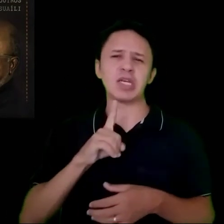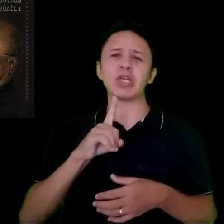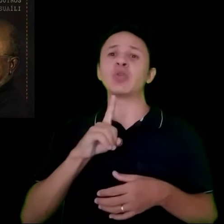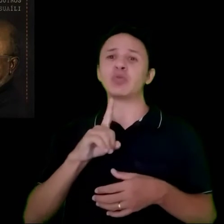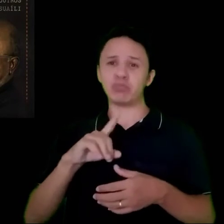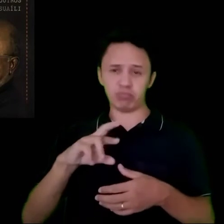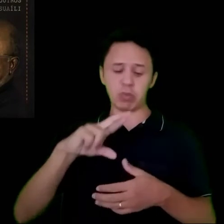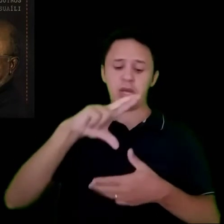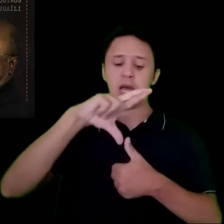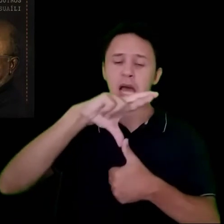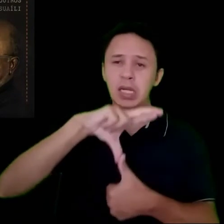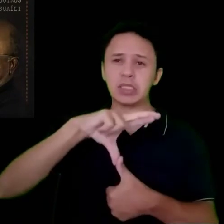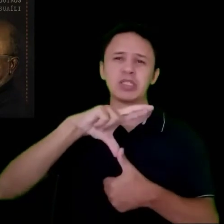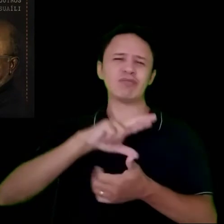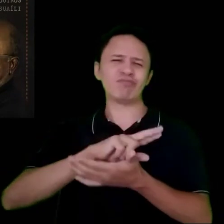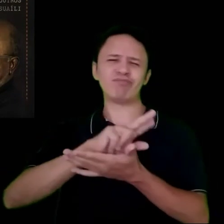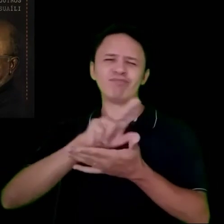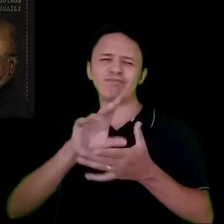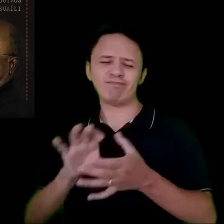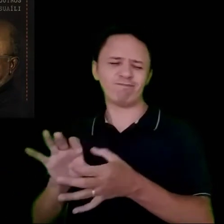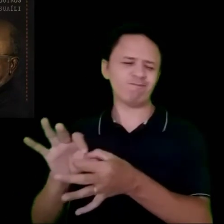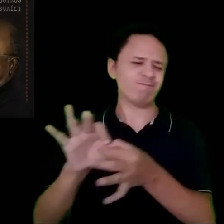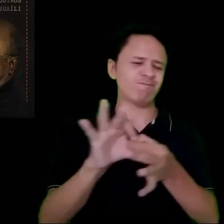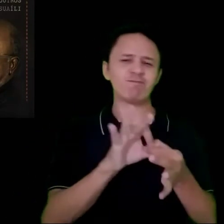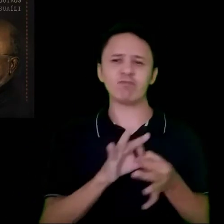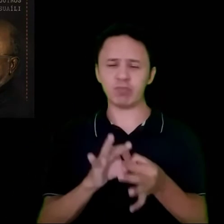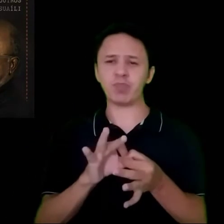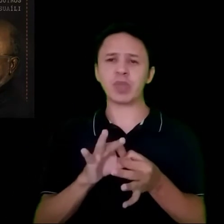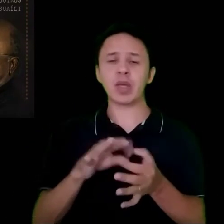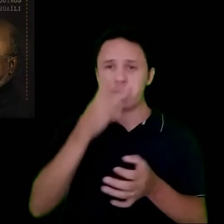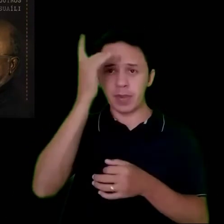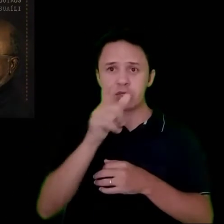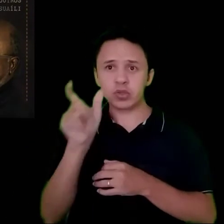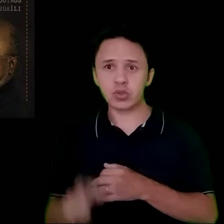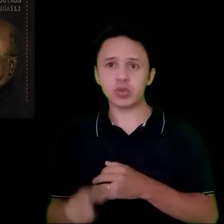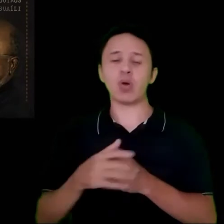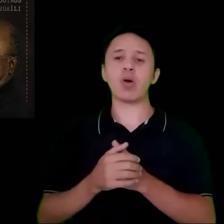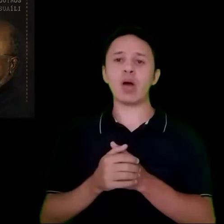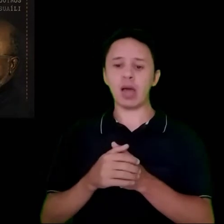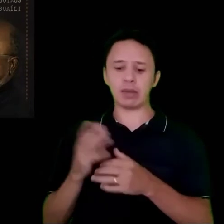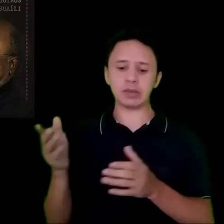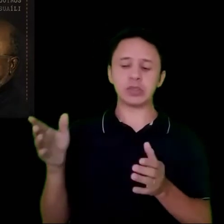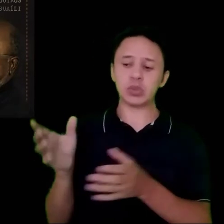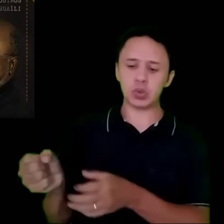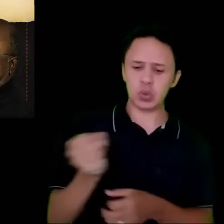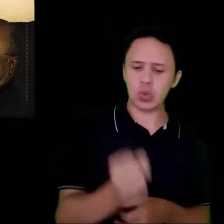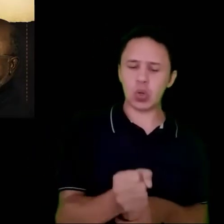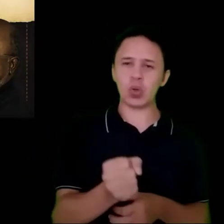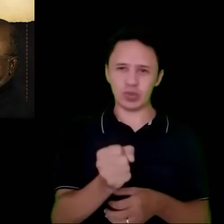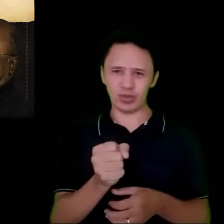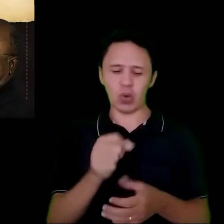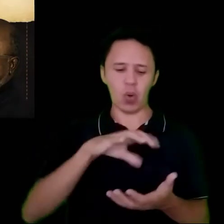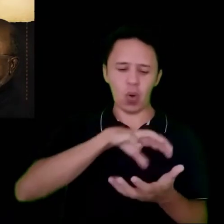maior iniciativa de pesquisa sobre a escravidão atlântica, cerca de 11 milhões de africanos foram trazidos para o continente americano,